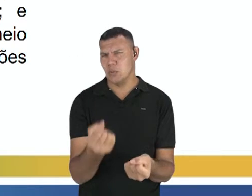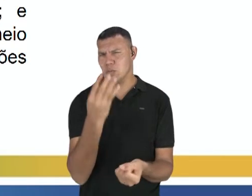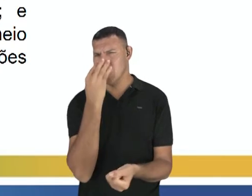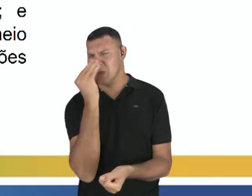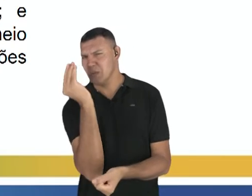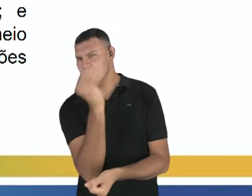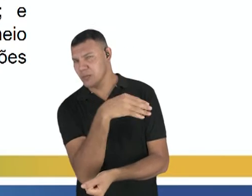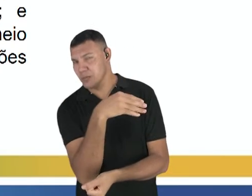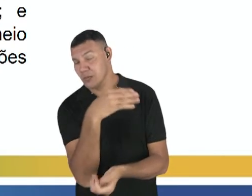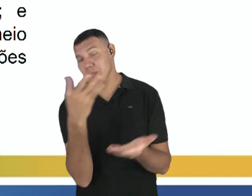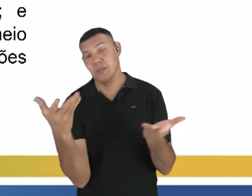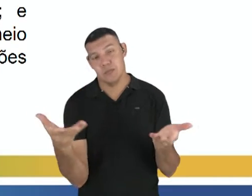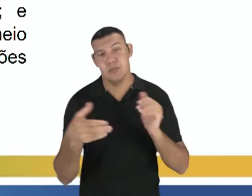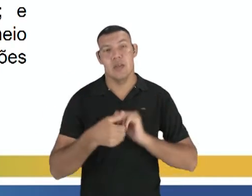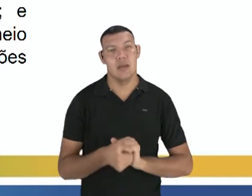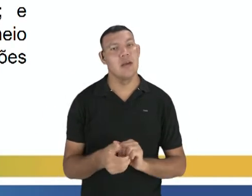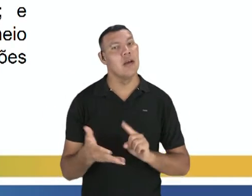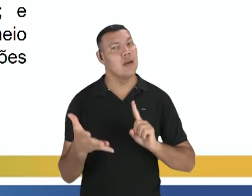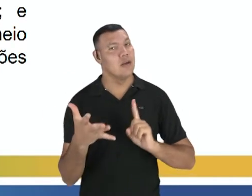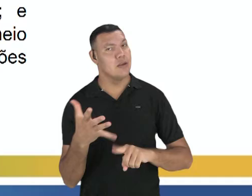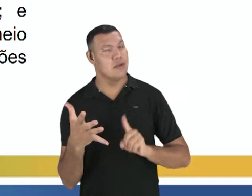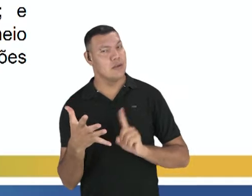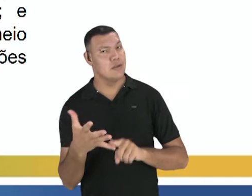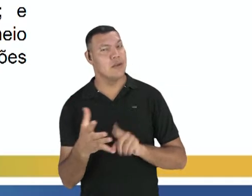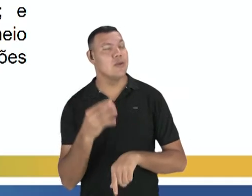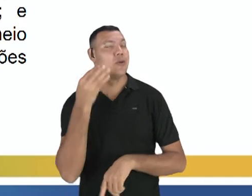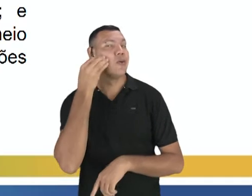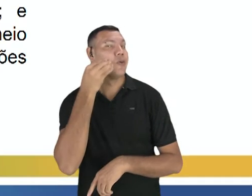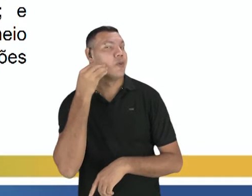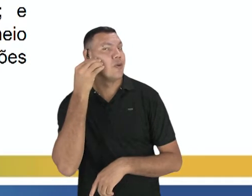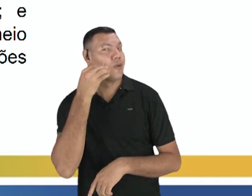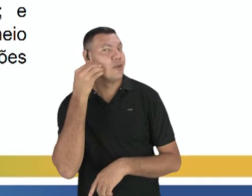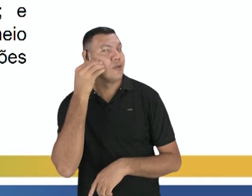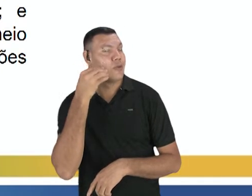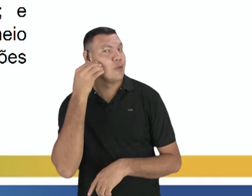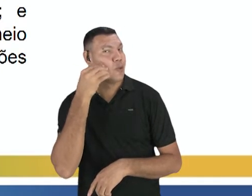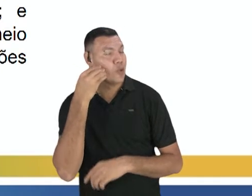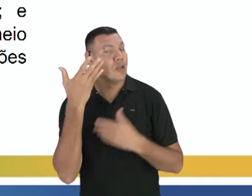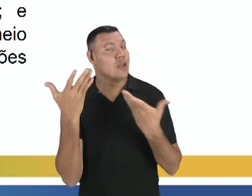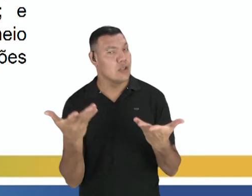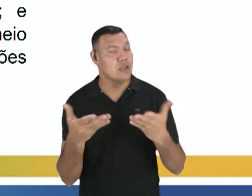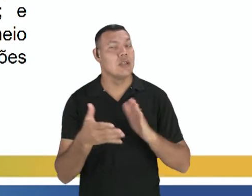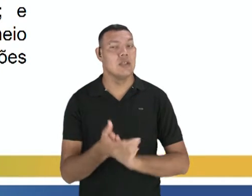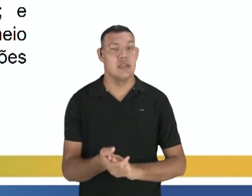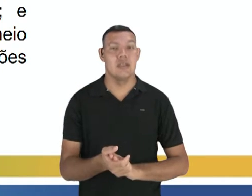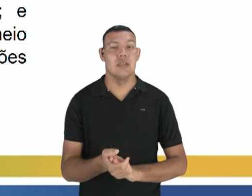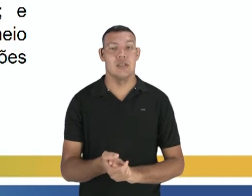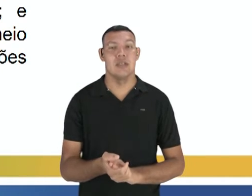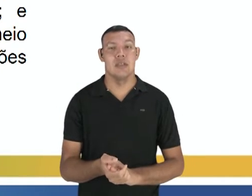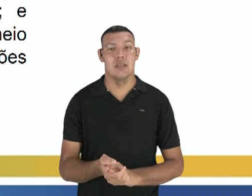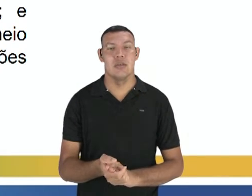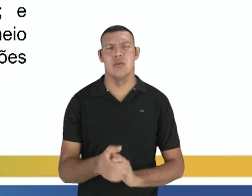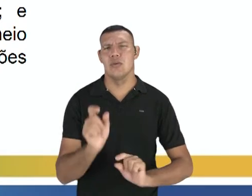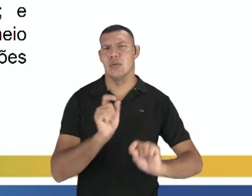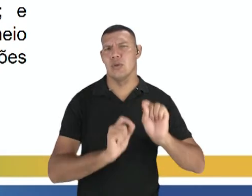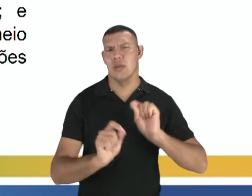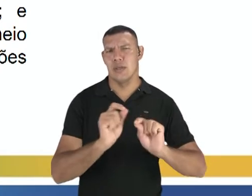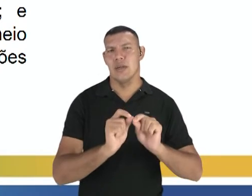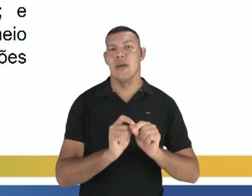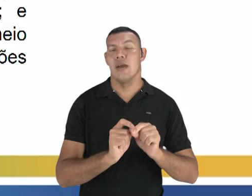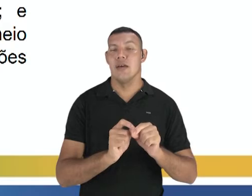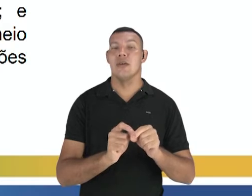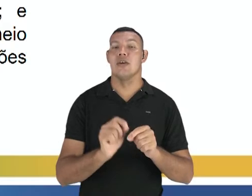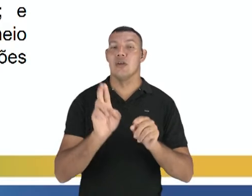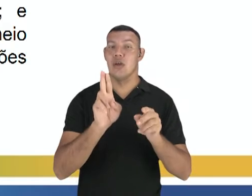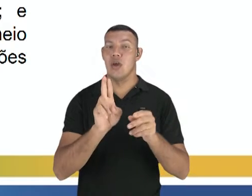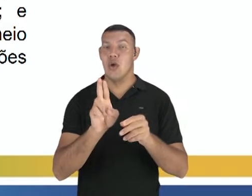aceita ou não, né? Além disso, nós temos a experimentação, que é a análise da consistência lógica, que ela pode ser feita